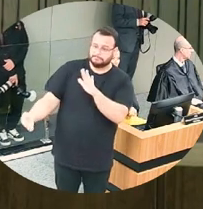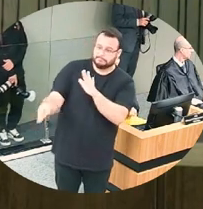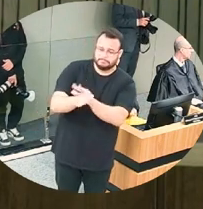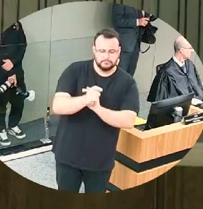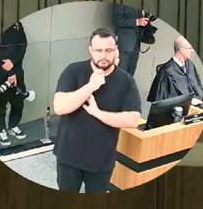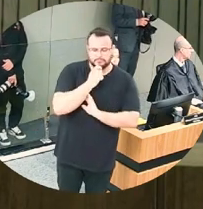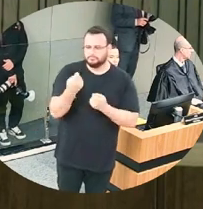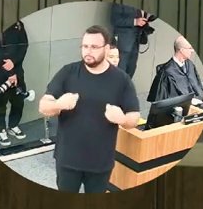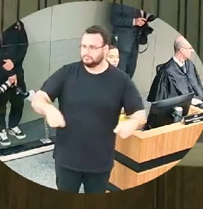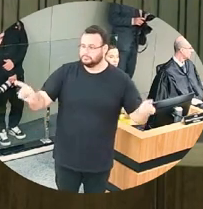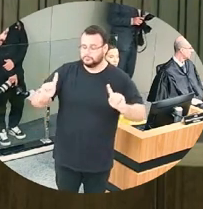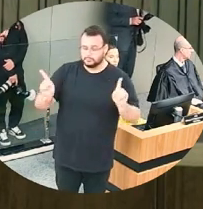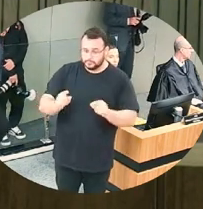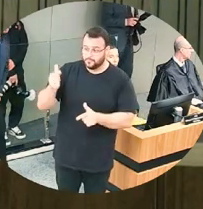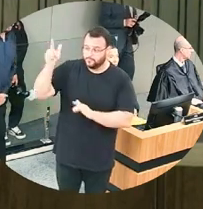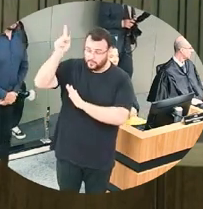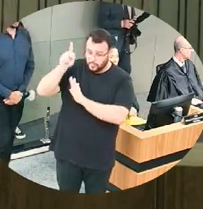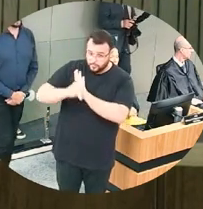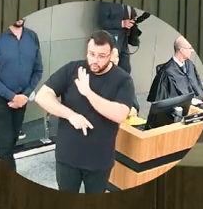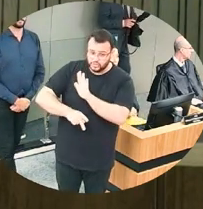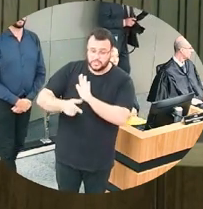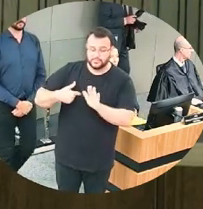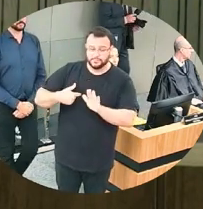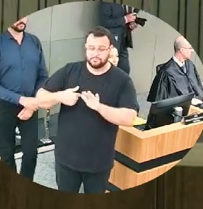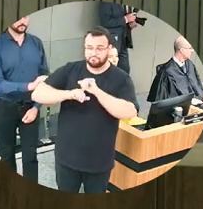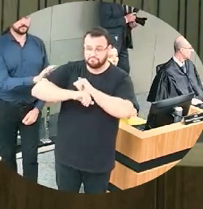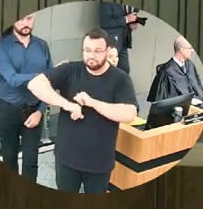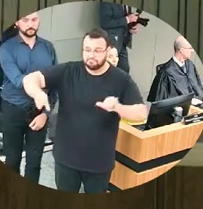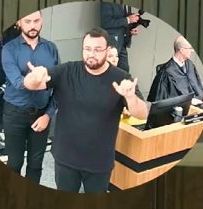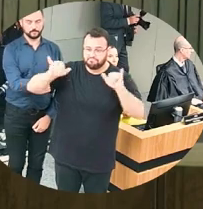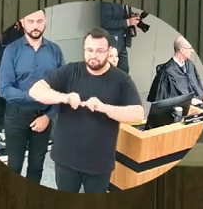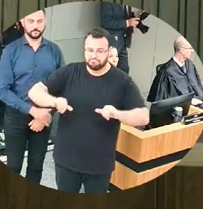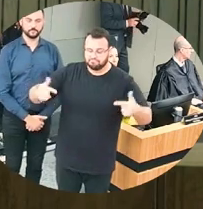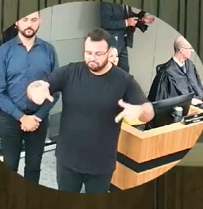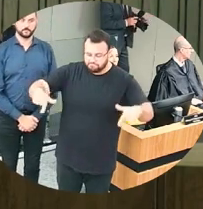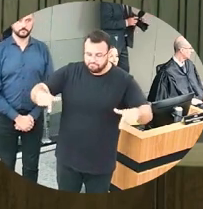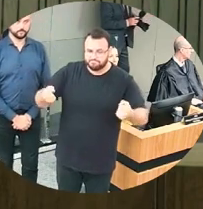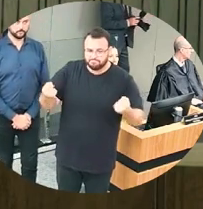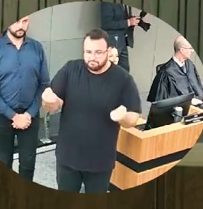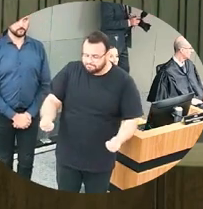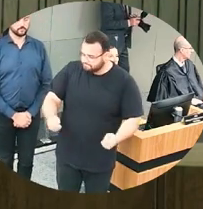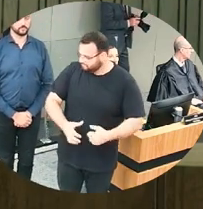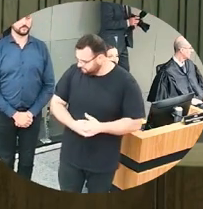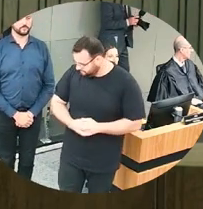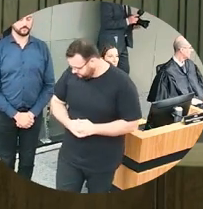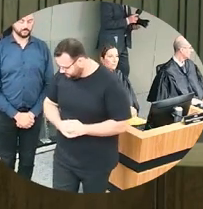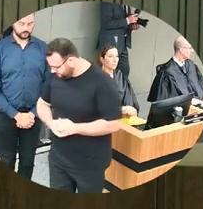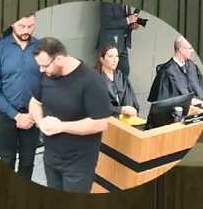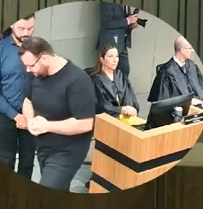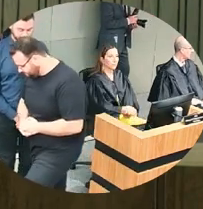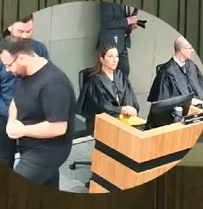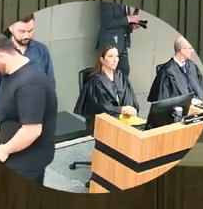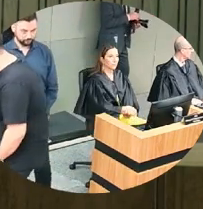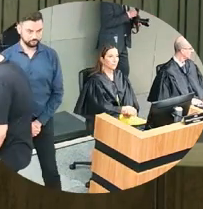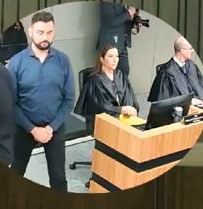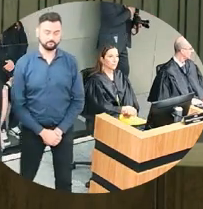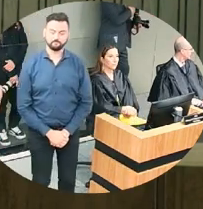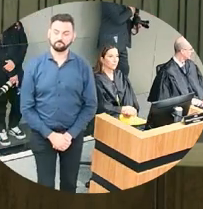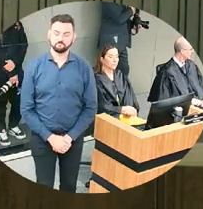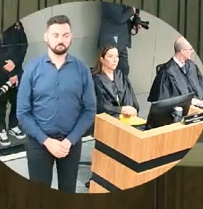necessária o nosso grande projeto de equalização das cargas de trabalho Esse foi doído porque